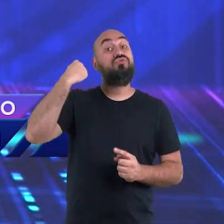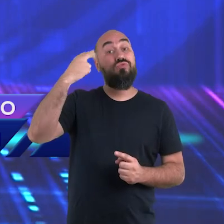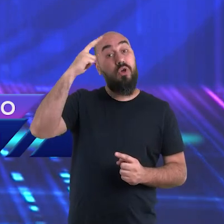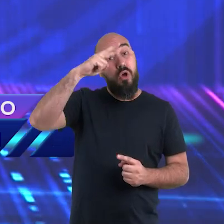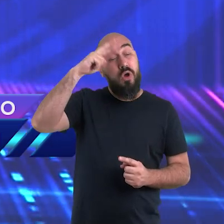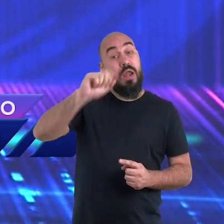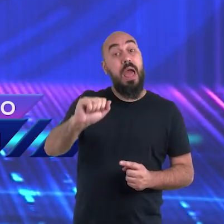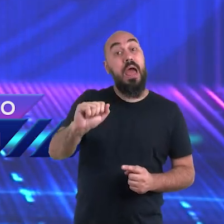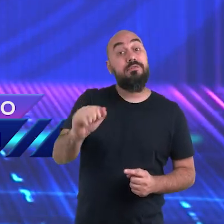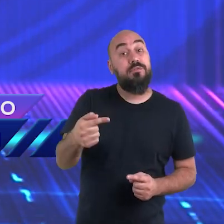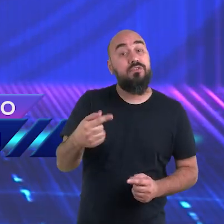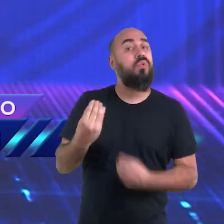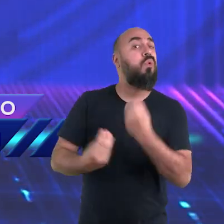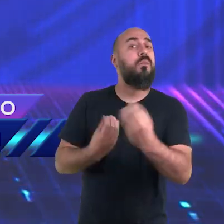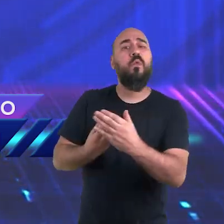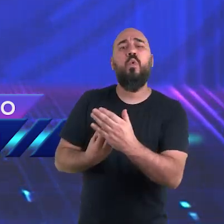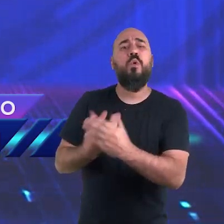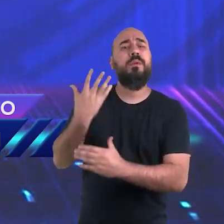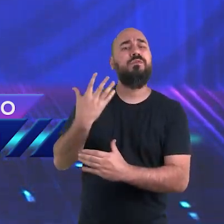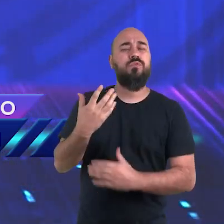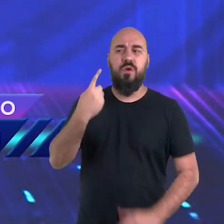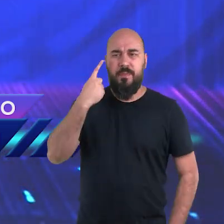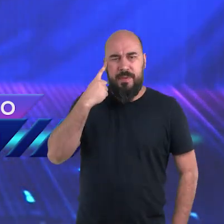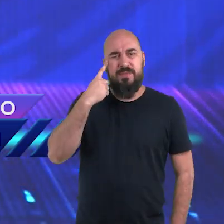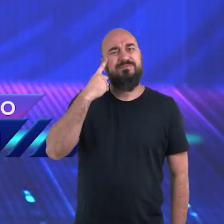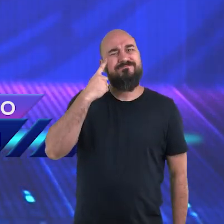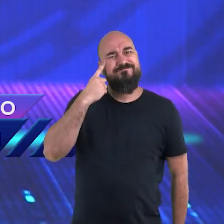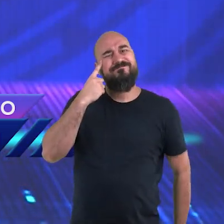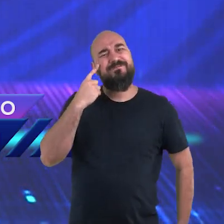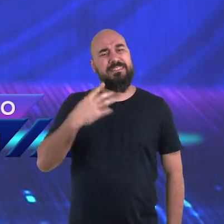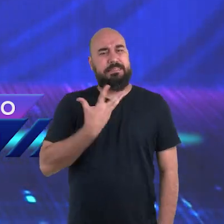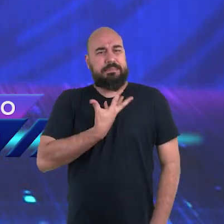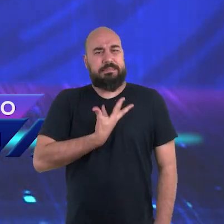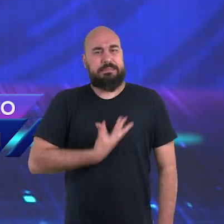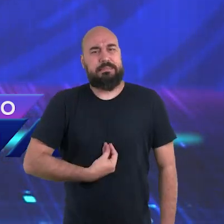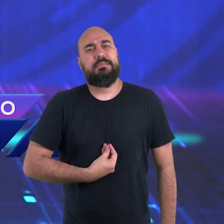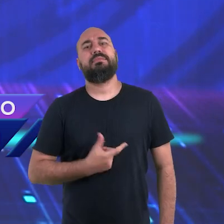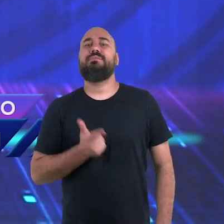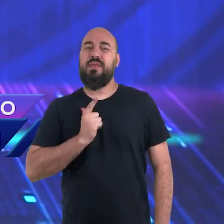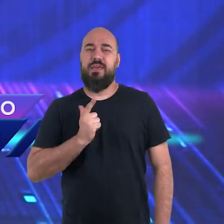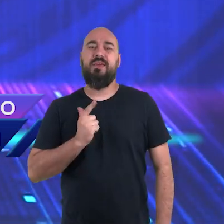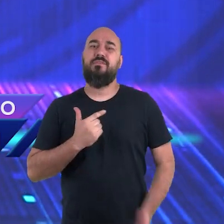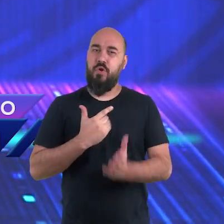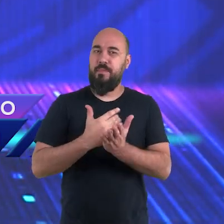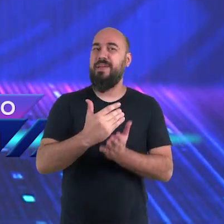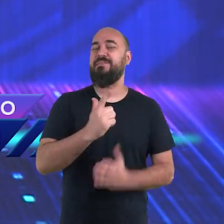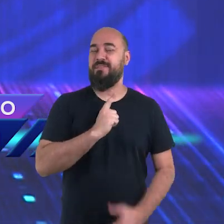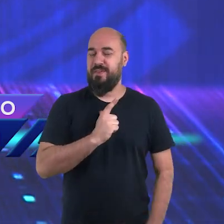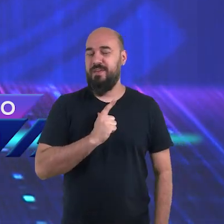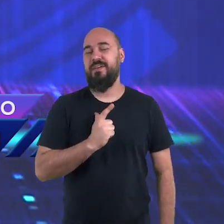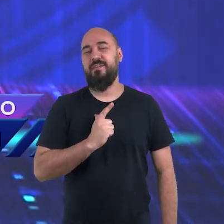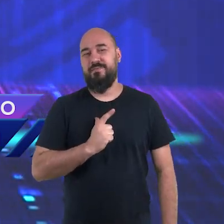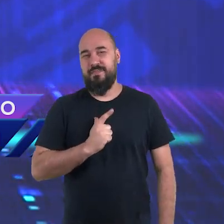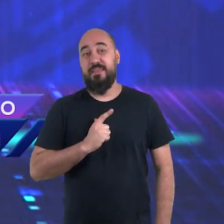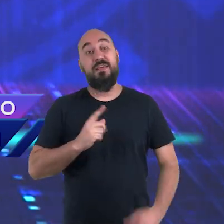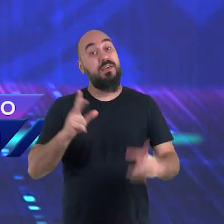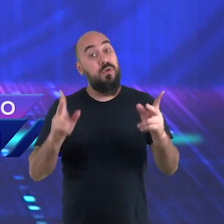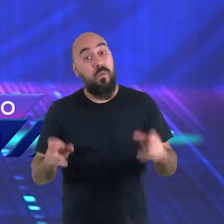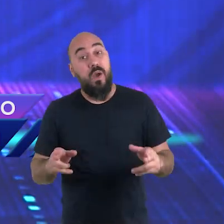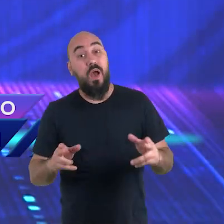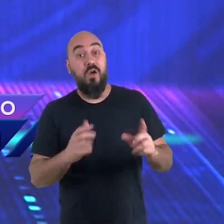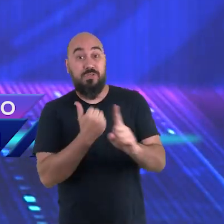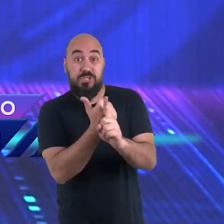Dia, eu vejo que esta igreja também nasceu de uma decepção. Assim como o cristianismo começou de uma decepção